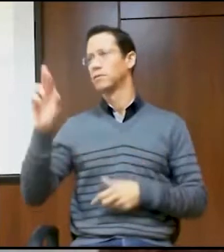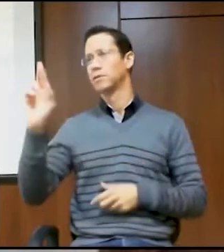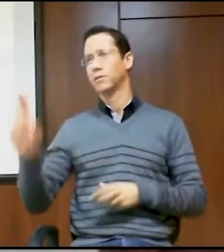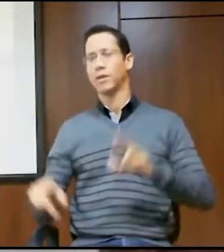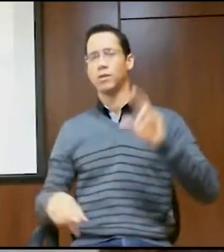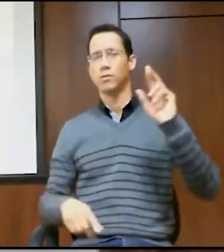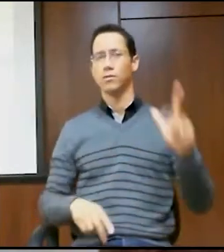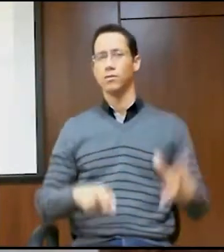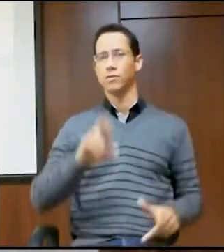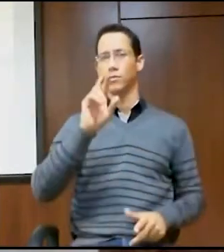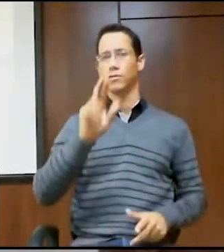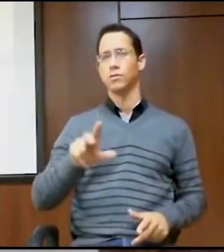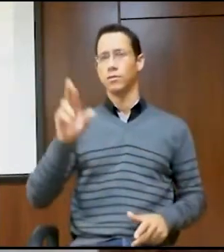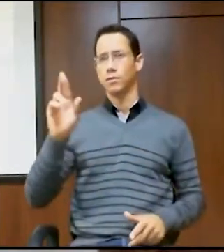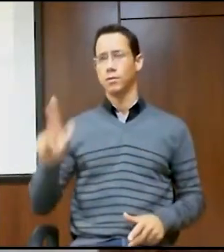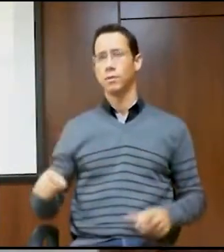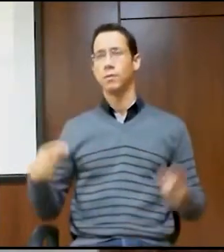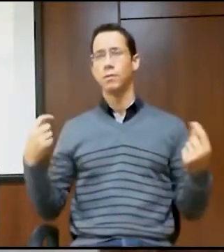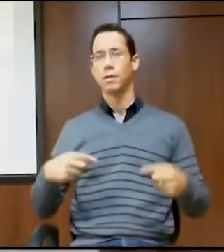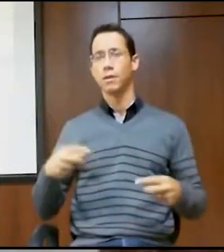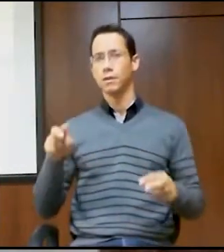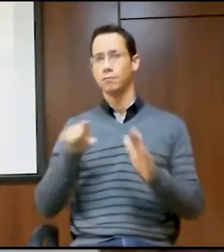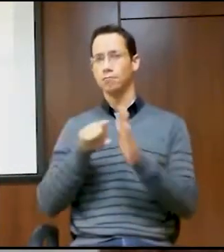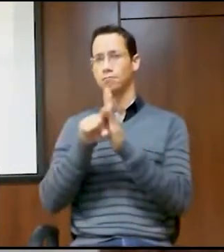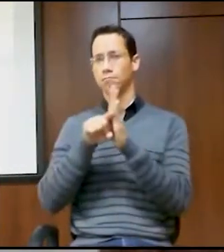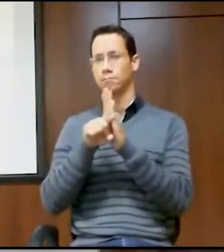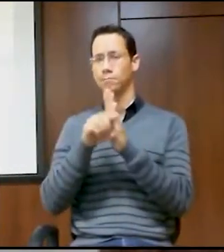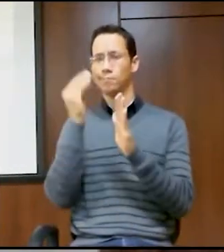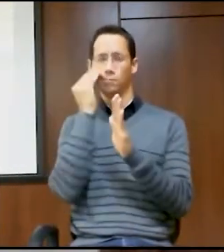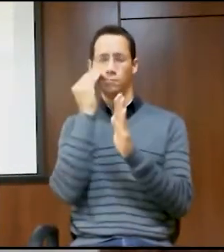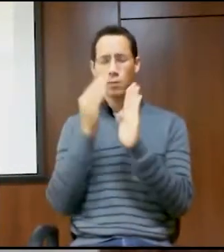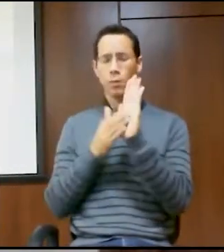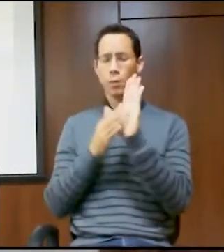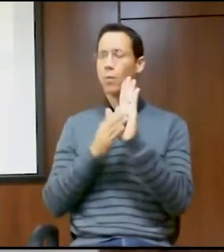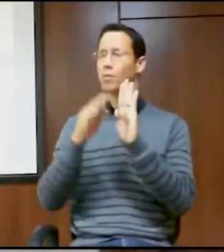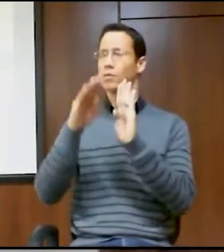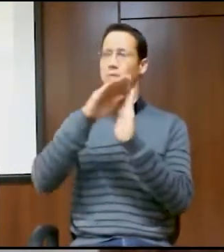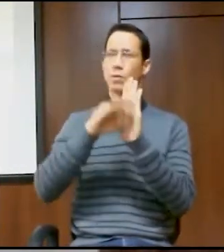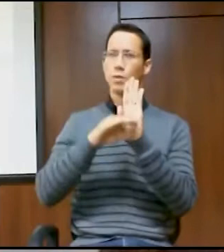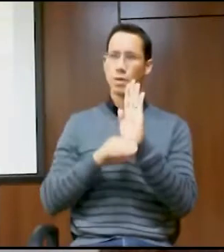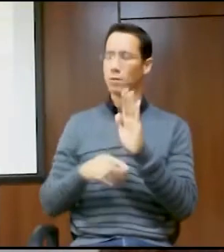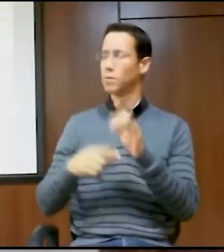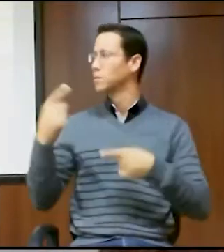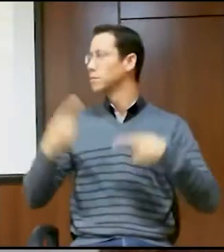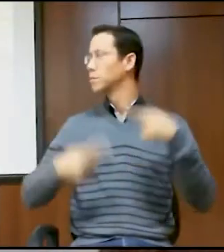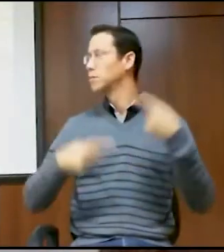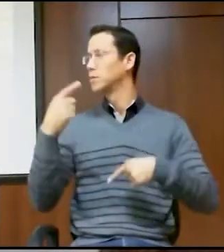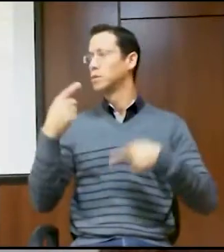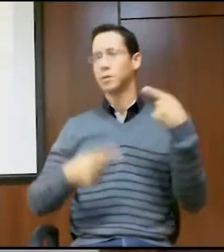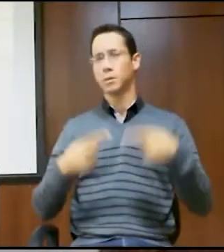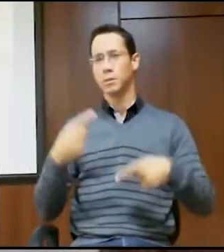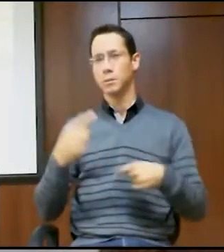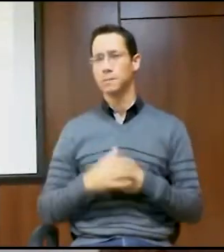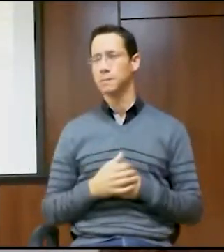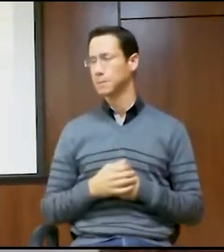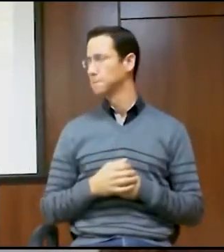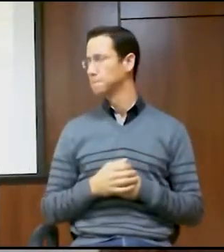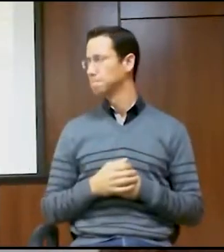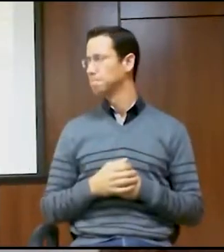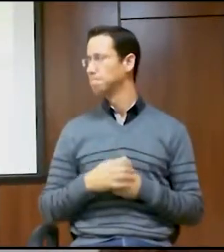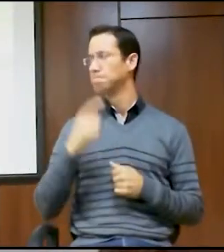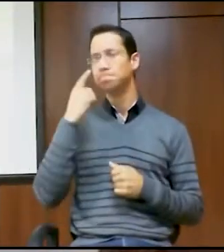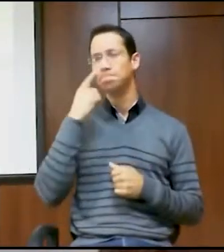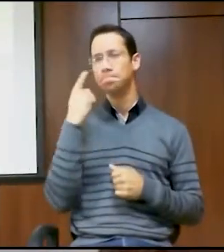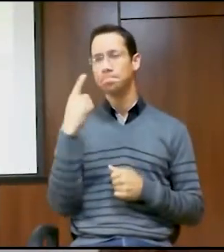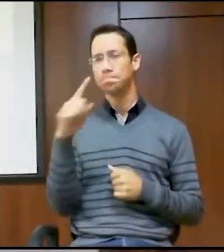É preciso olhar e fazer propostas de programas, de políticas, olhando para as